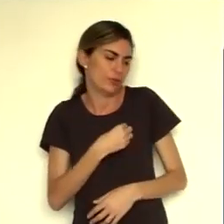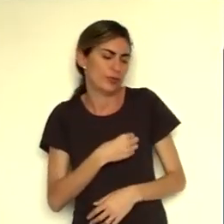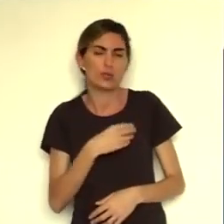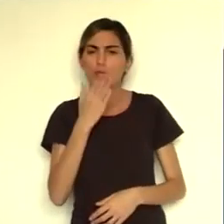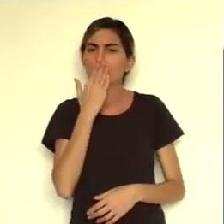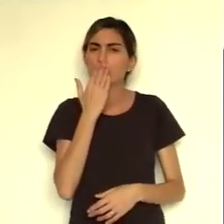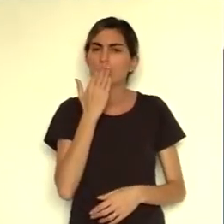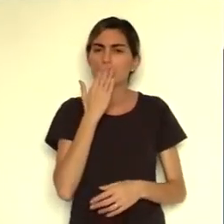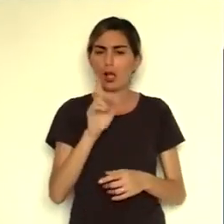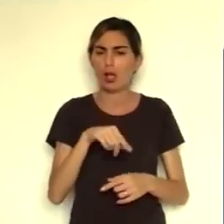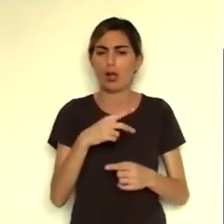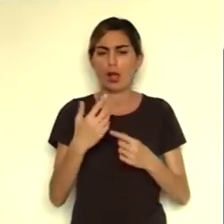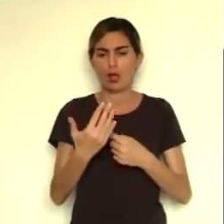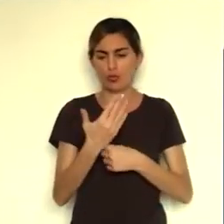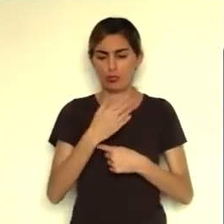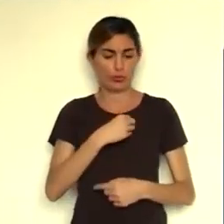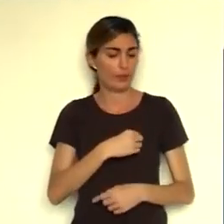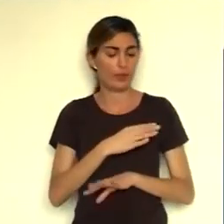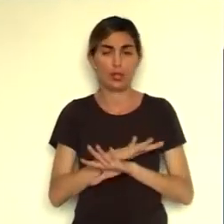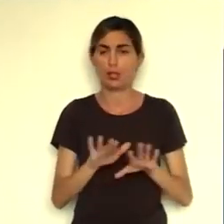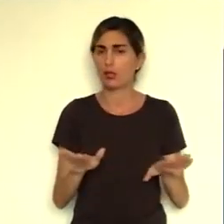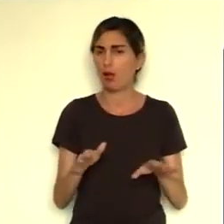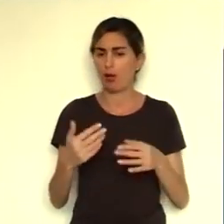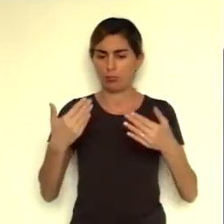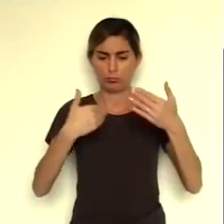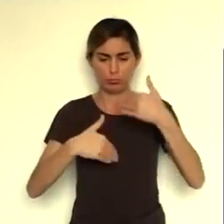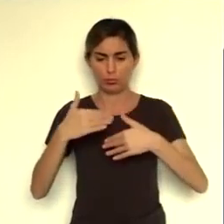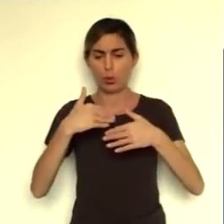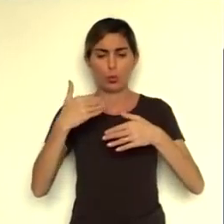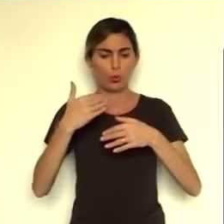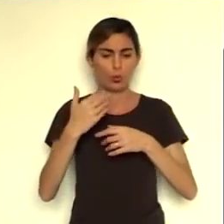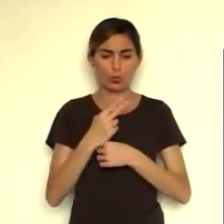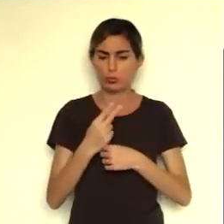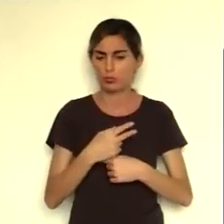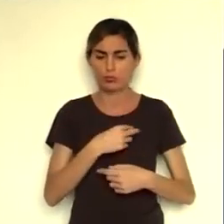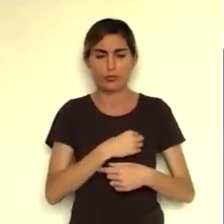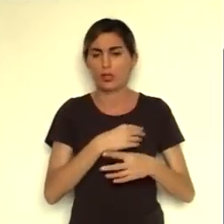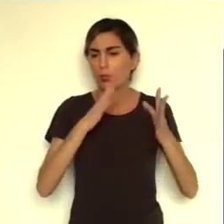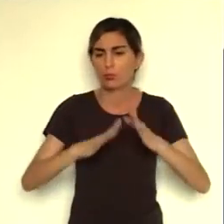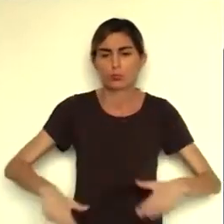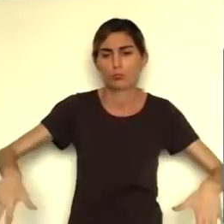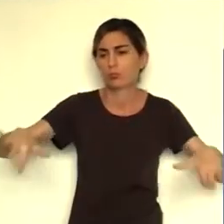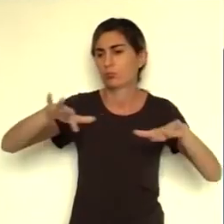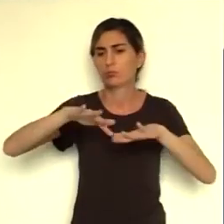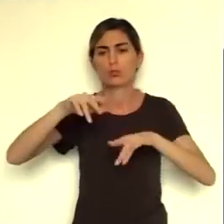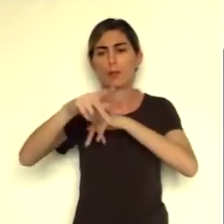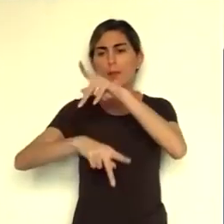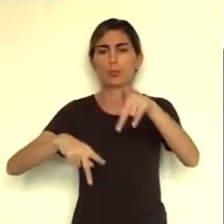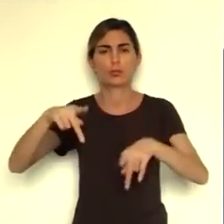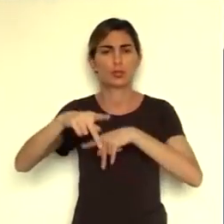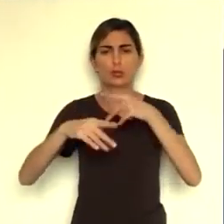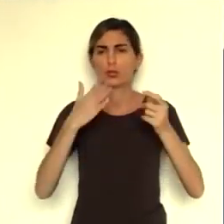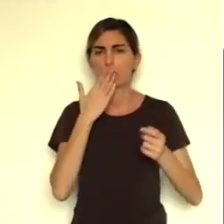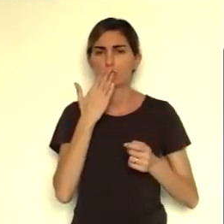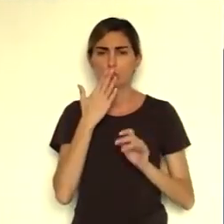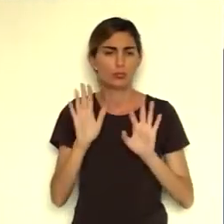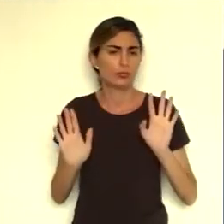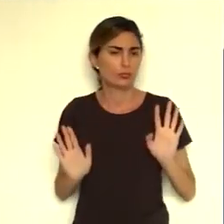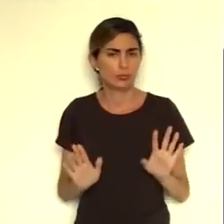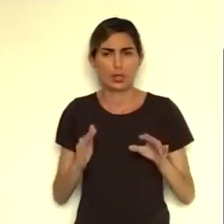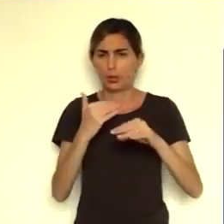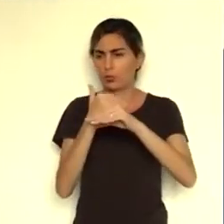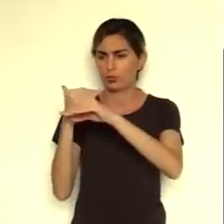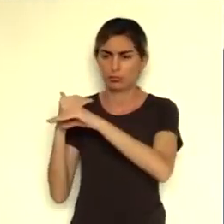dos indígenas era um modo de subsistência, era um modo que atendia a essa parcela da população